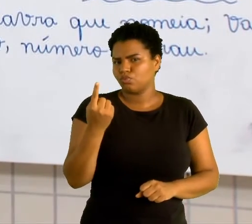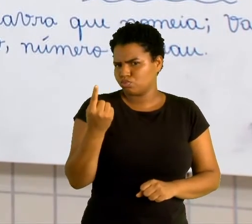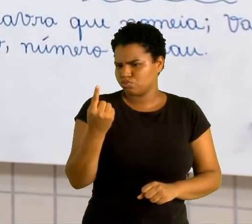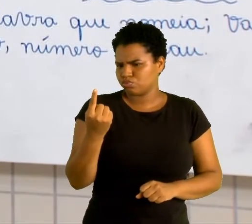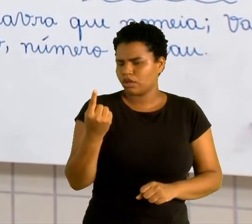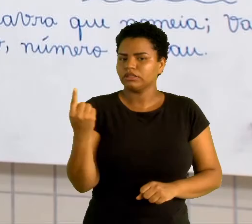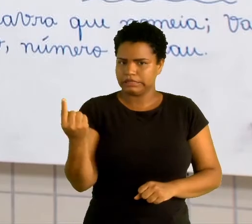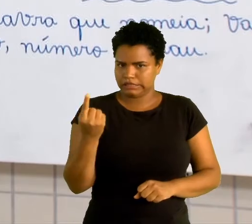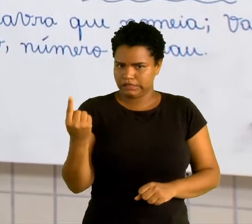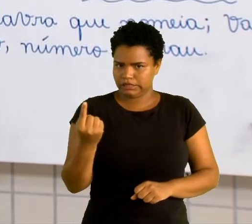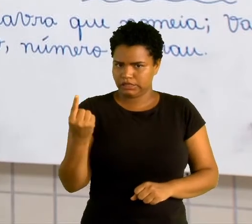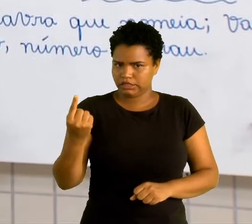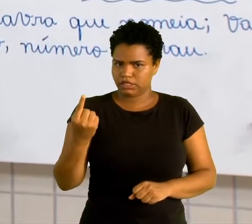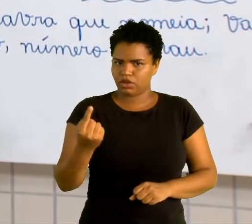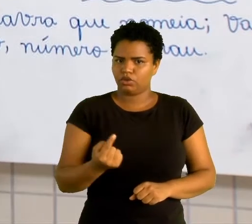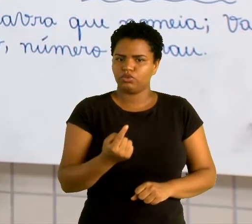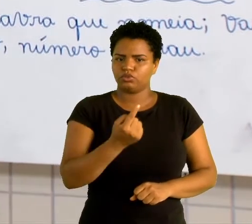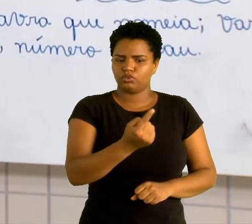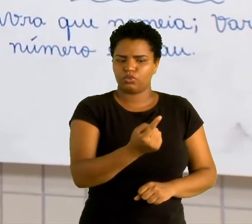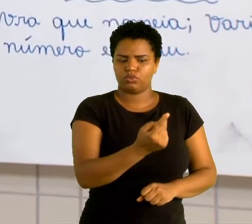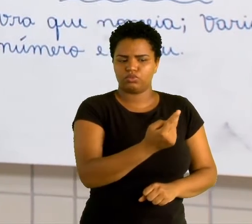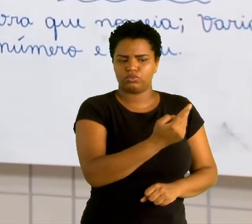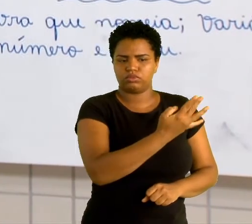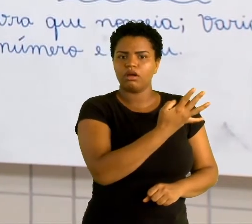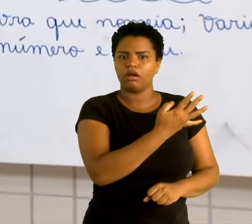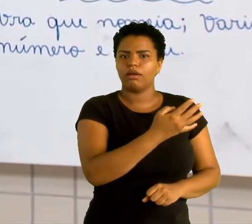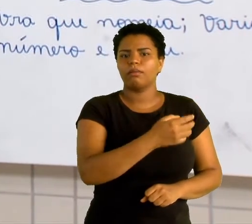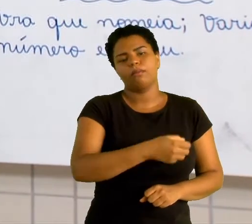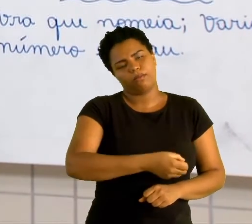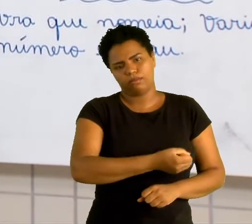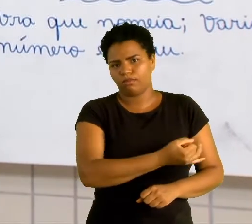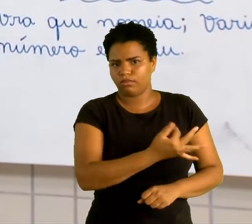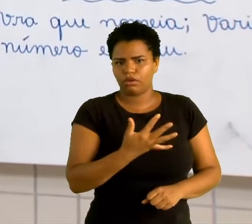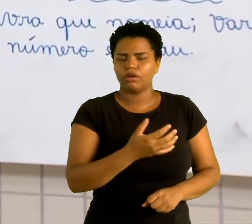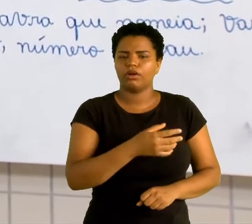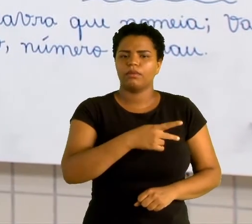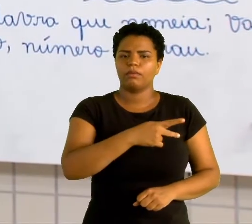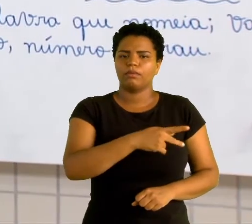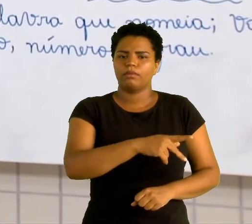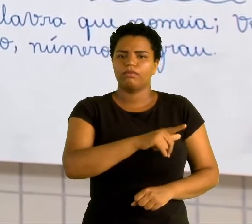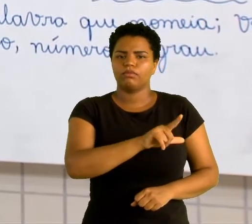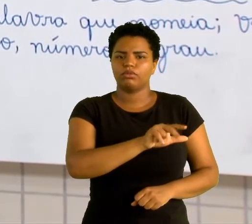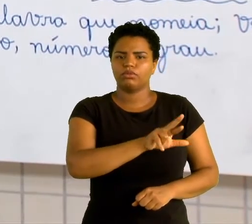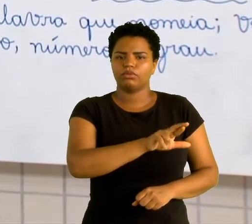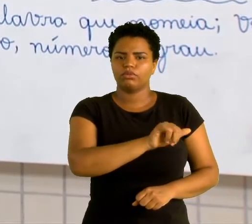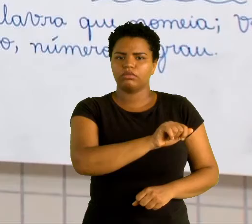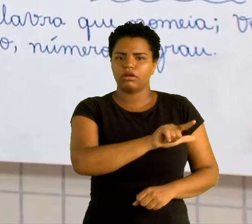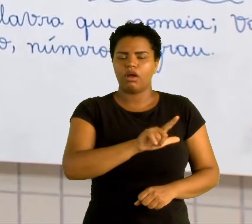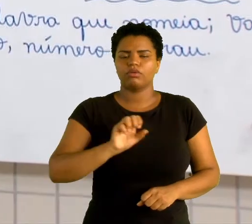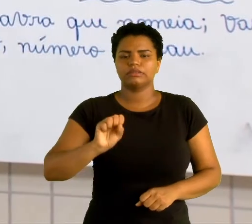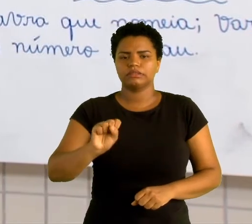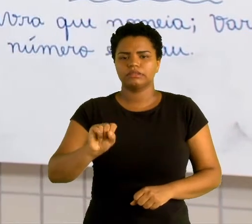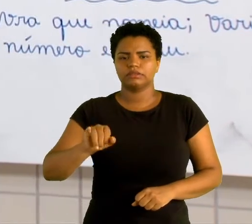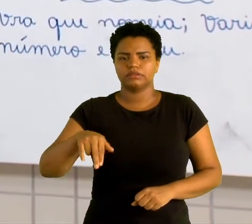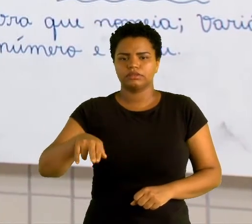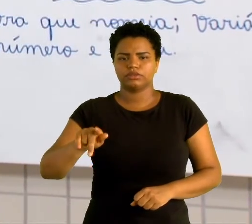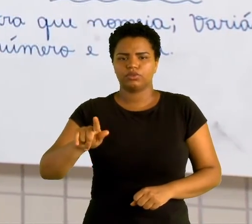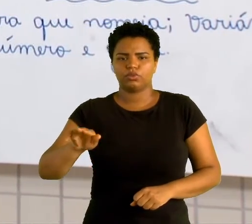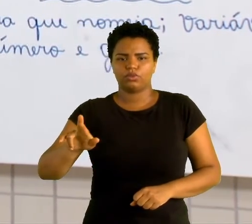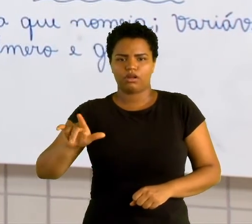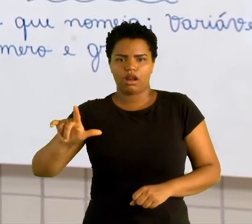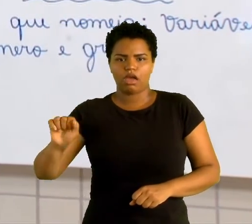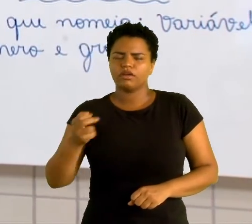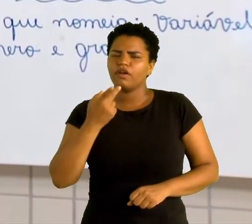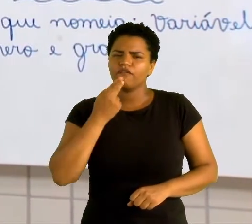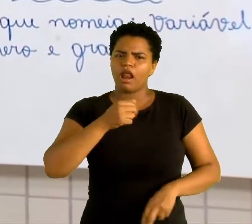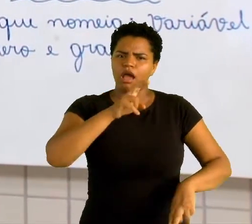singular, 2 ou mais, plural, Quando eu falo assim, as cadeiras,